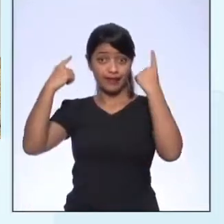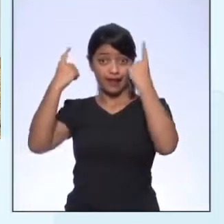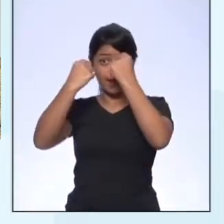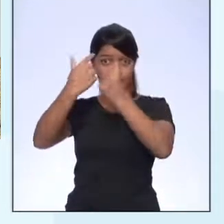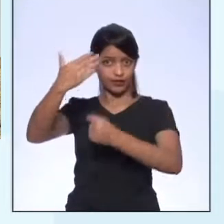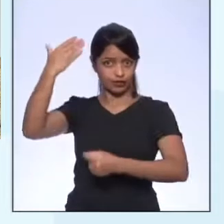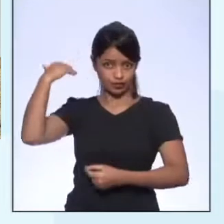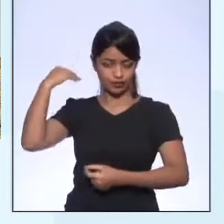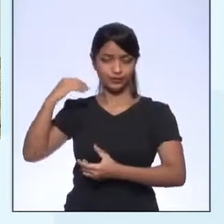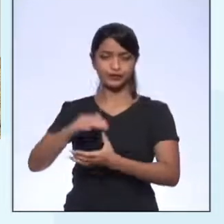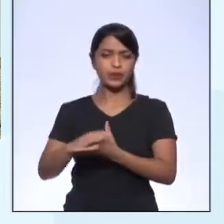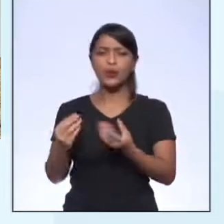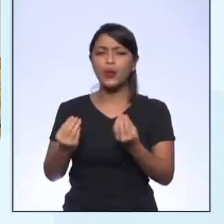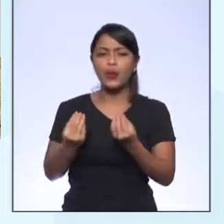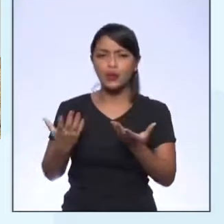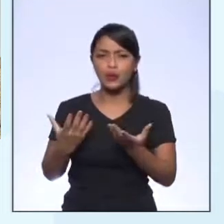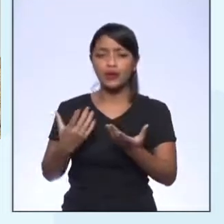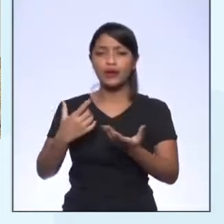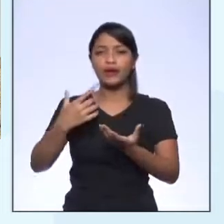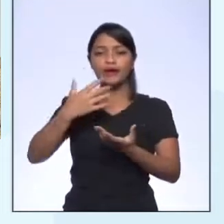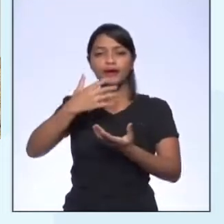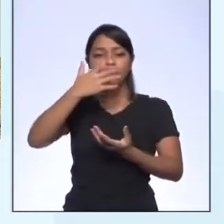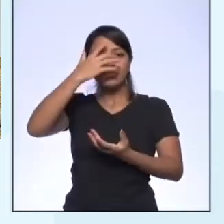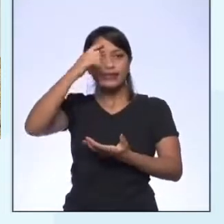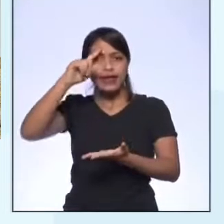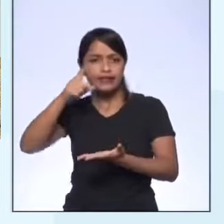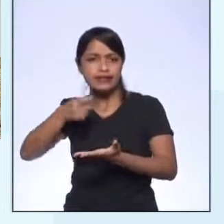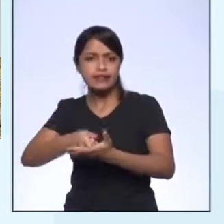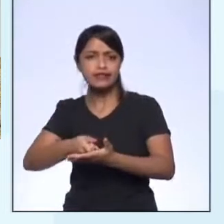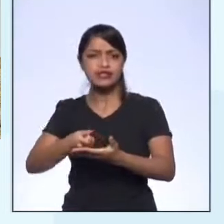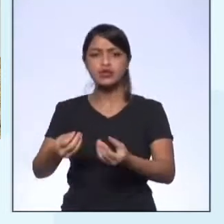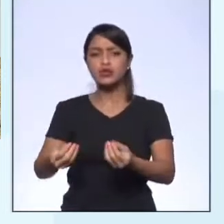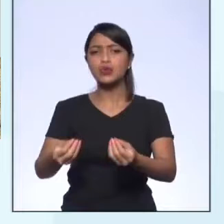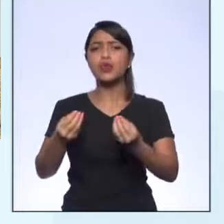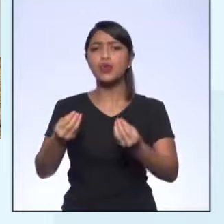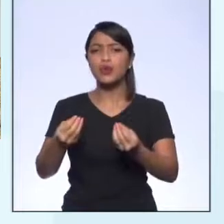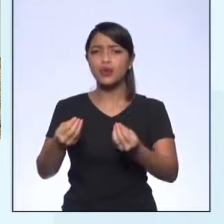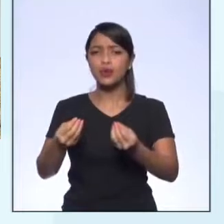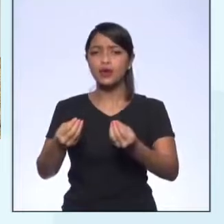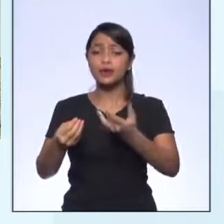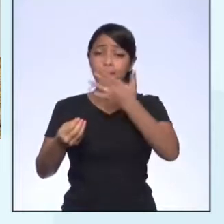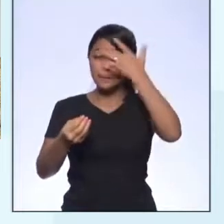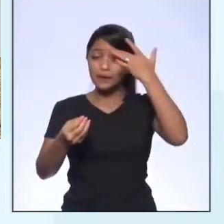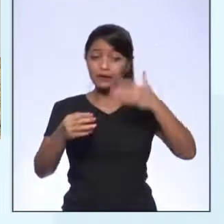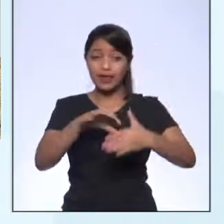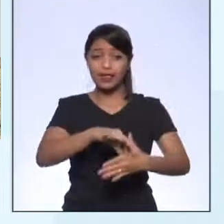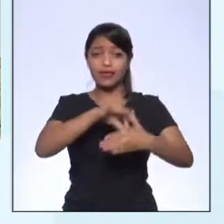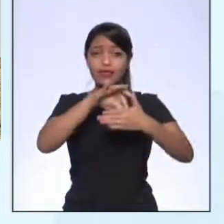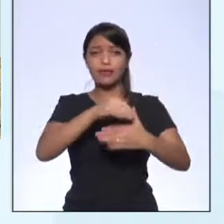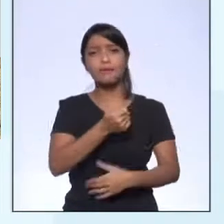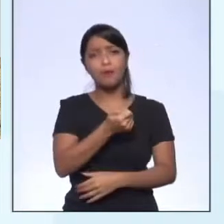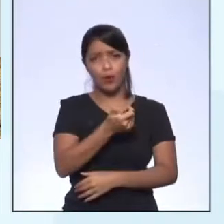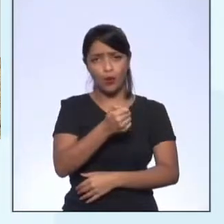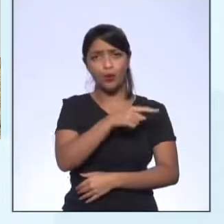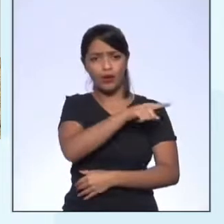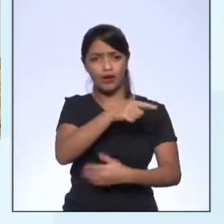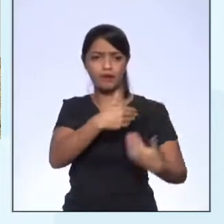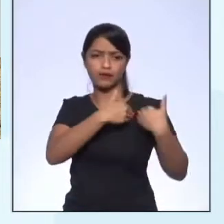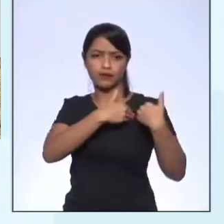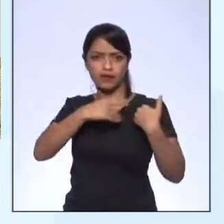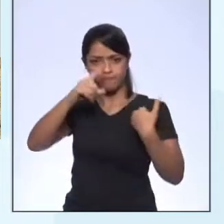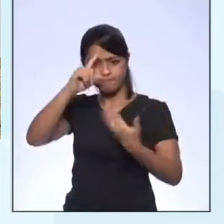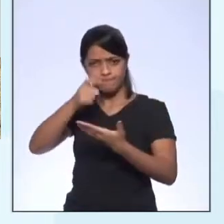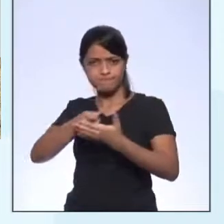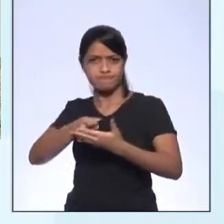de governo em que o poder de decisão está nas mãos de poucos líderes. Sua origem vem